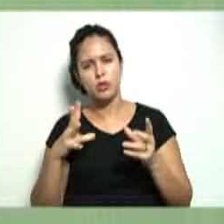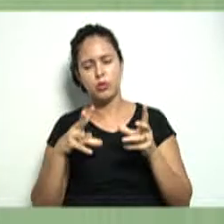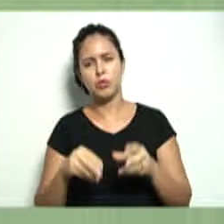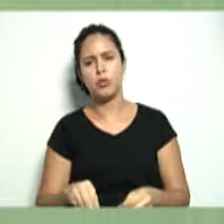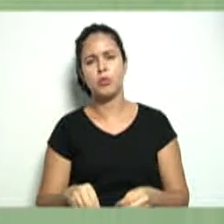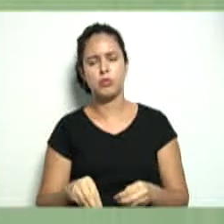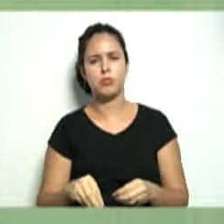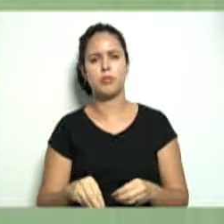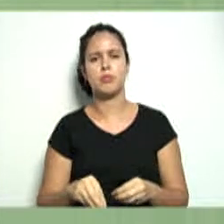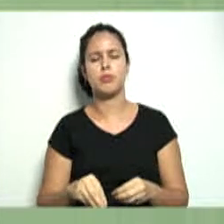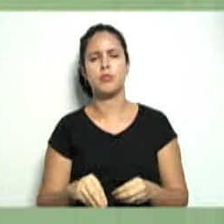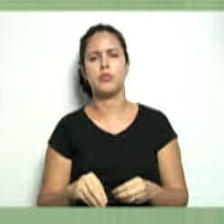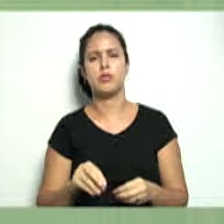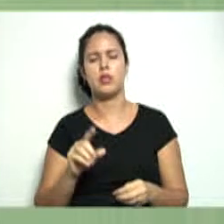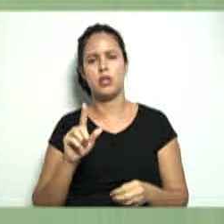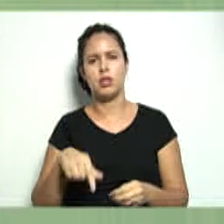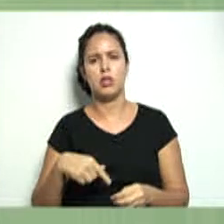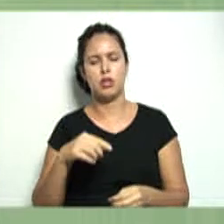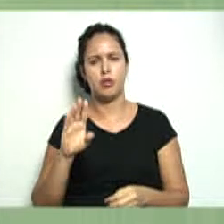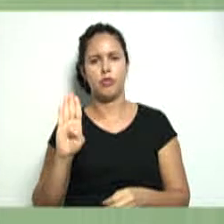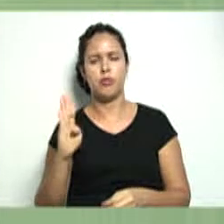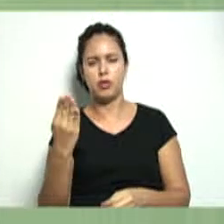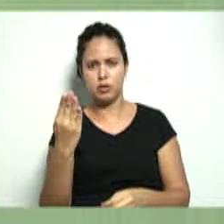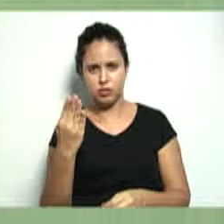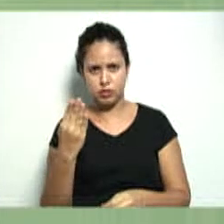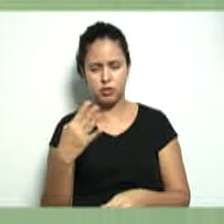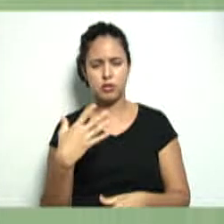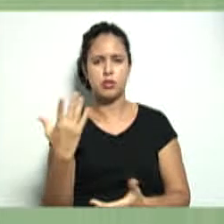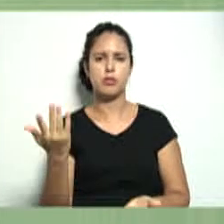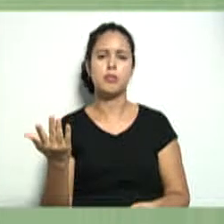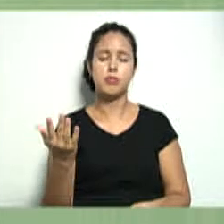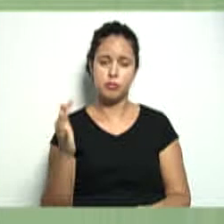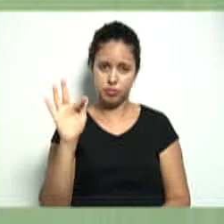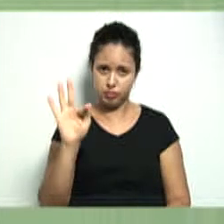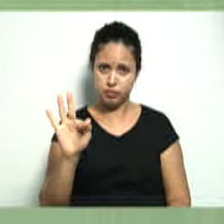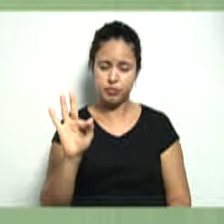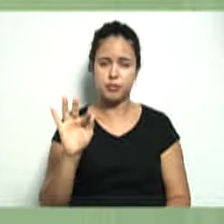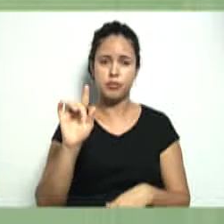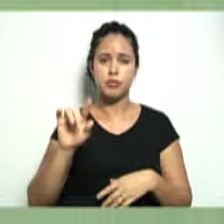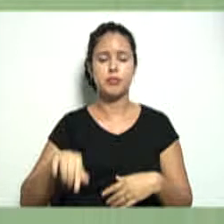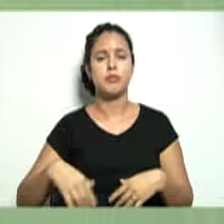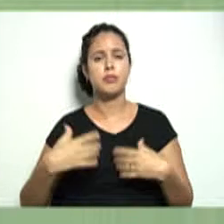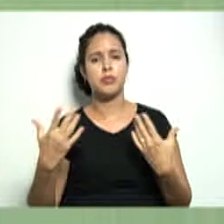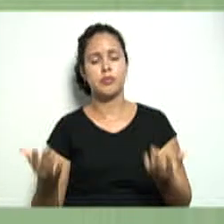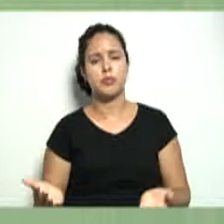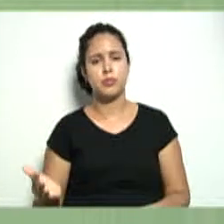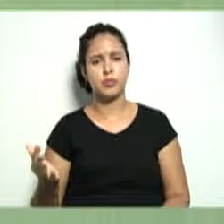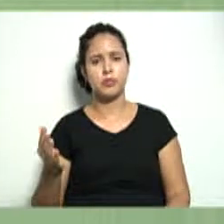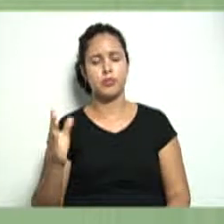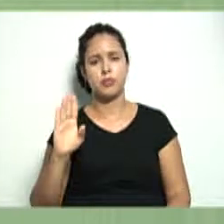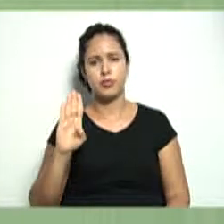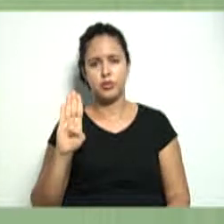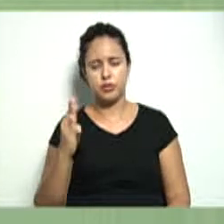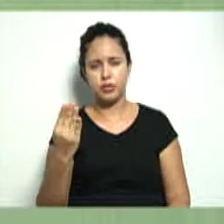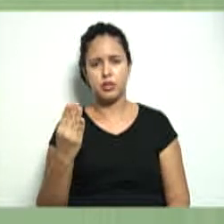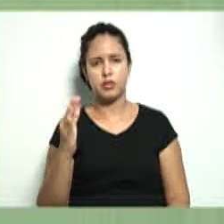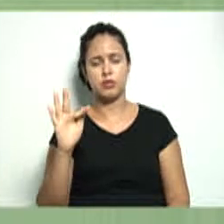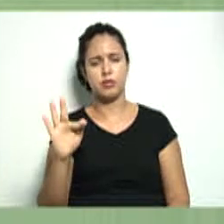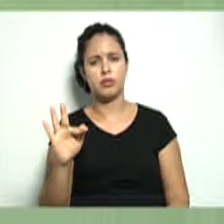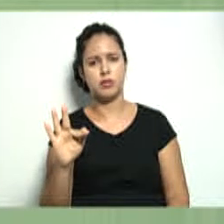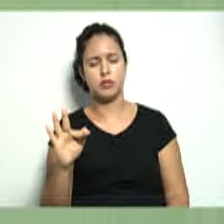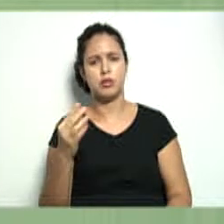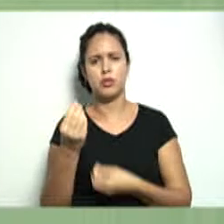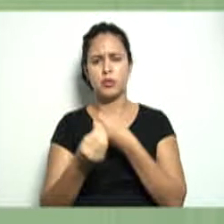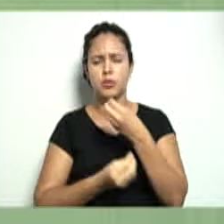mundo acertou dizendo que é falsa. Exatamente, esse aqui é o quê? A forma ou